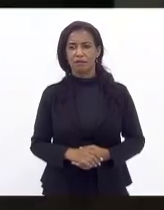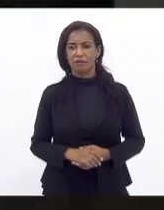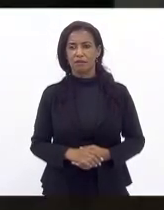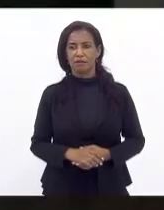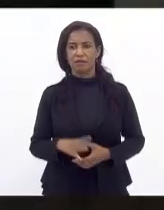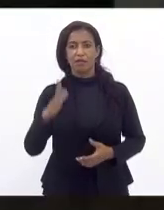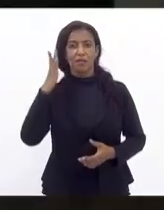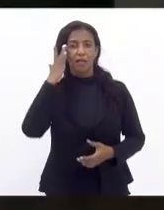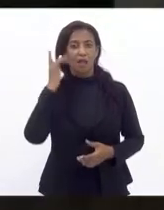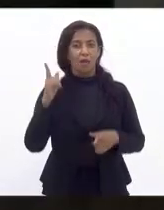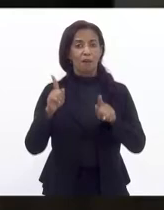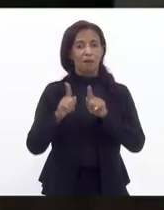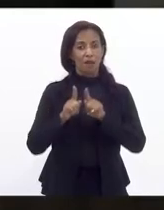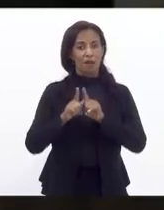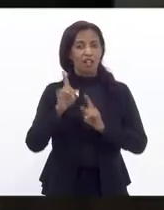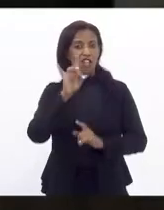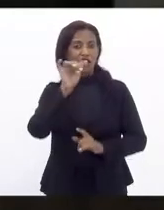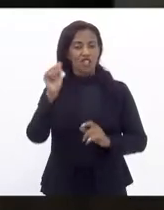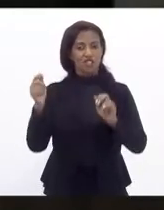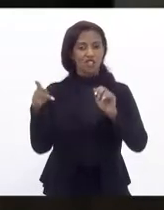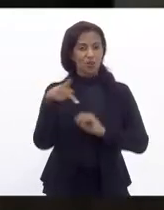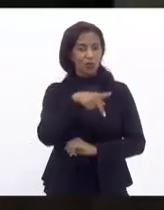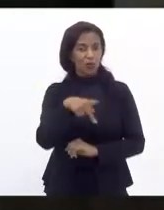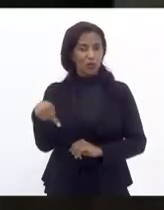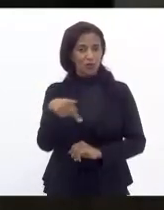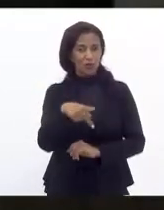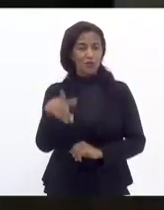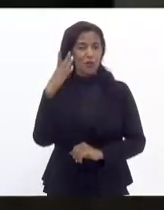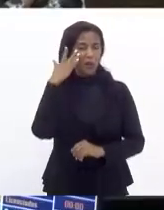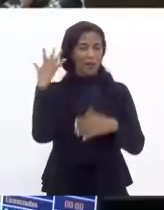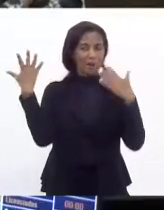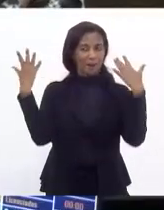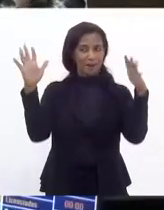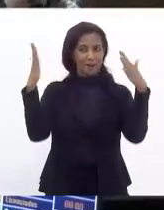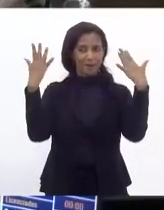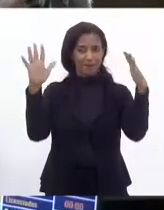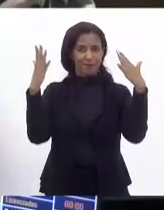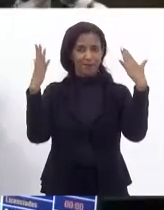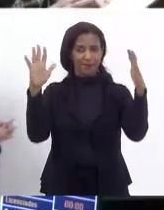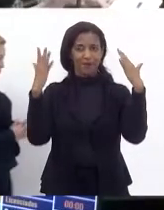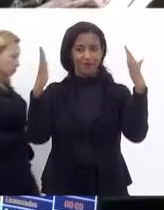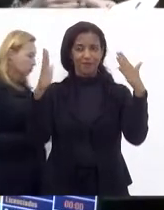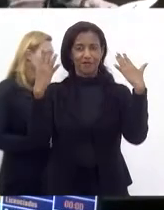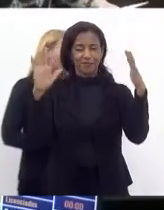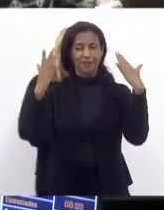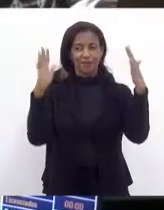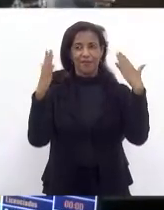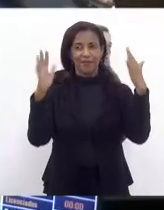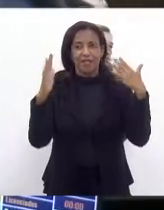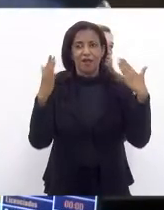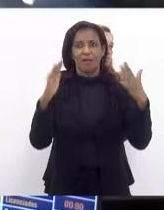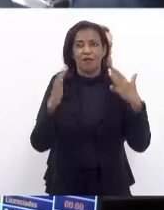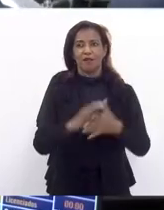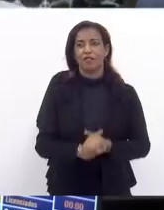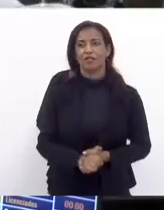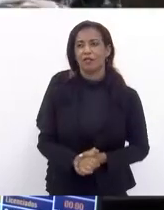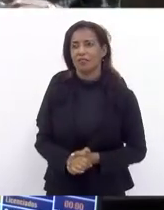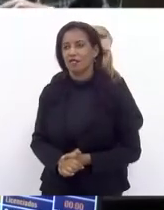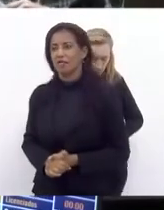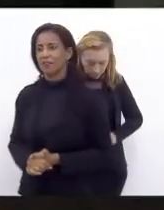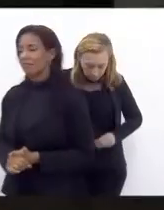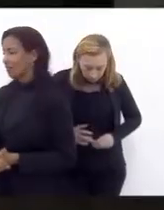E amanhã também é dia dos nossos queridos professores e professoras. Parabéns, parabéns.